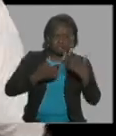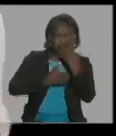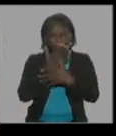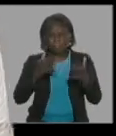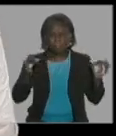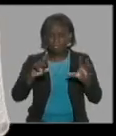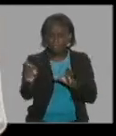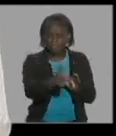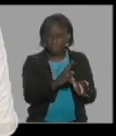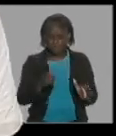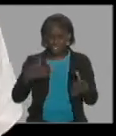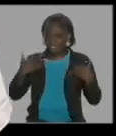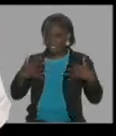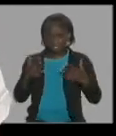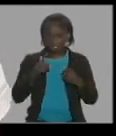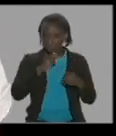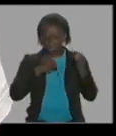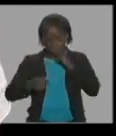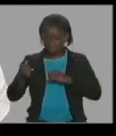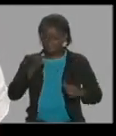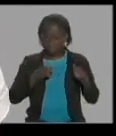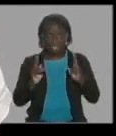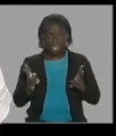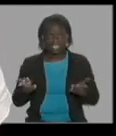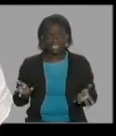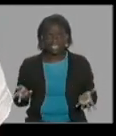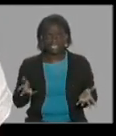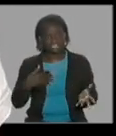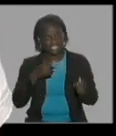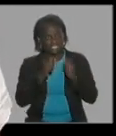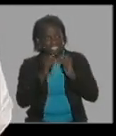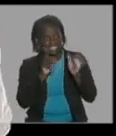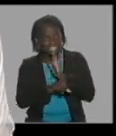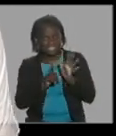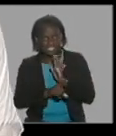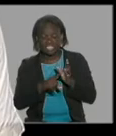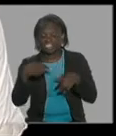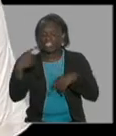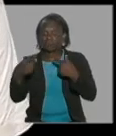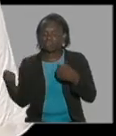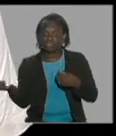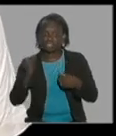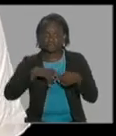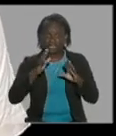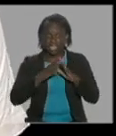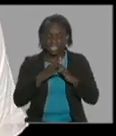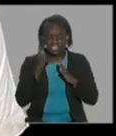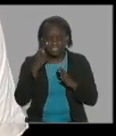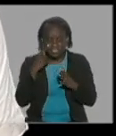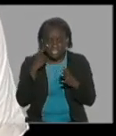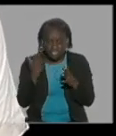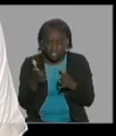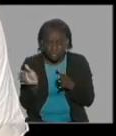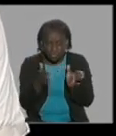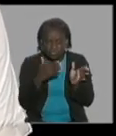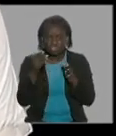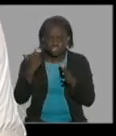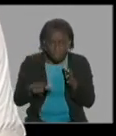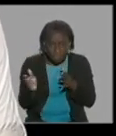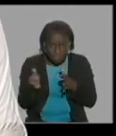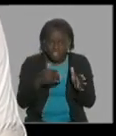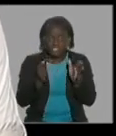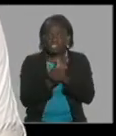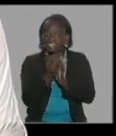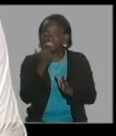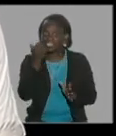do palco, então ele estava com a energia toda do show ainda. E eu, quando voltei para casa, eu reassisti aquilo 15